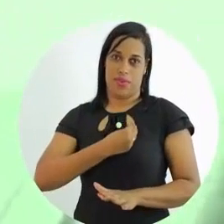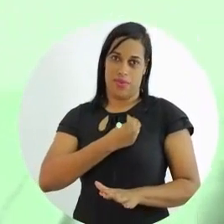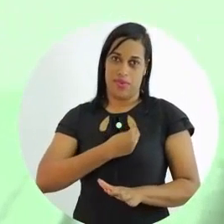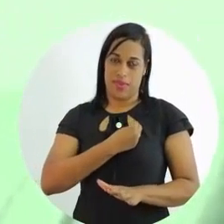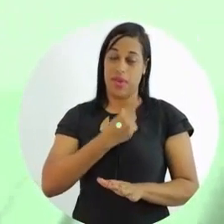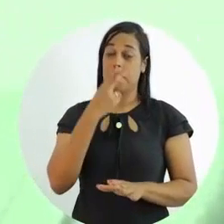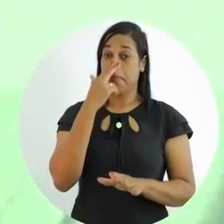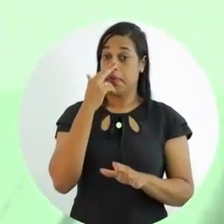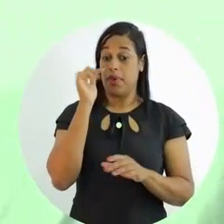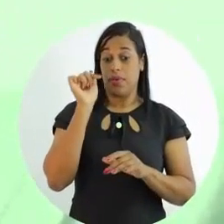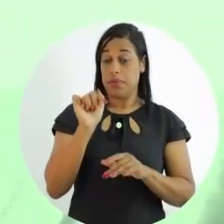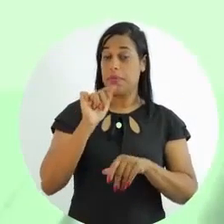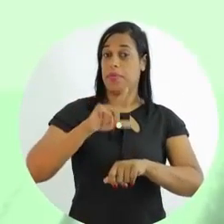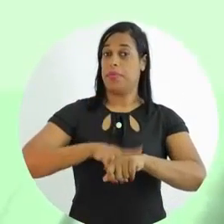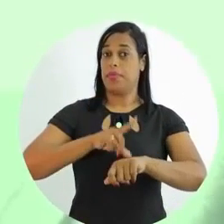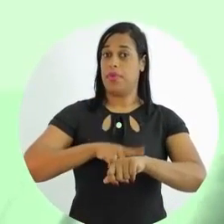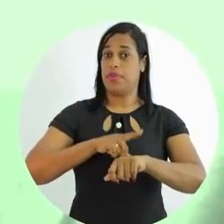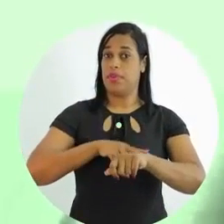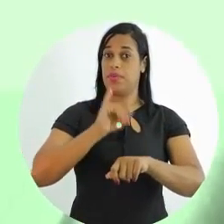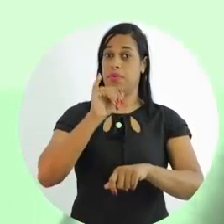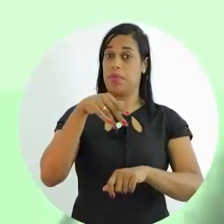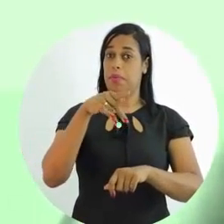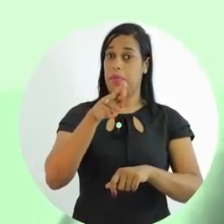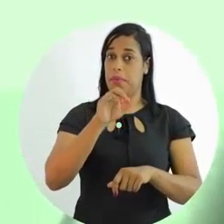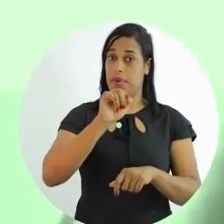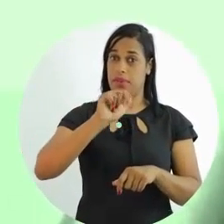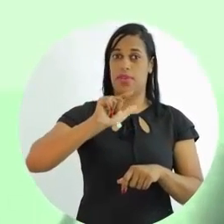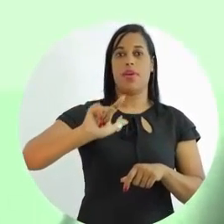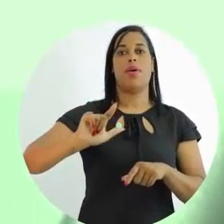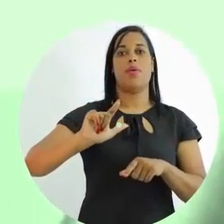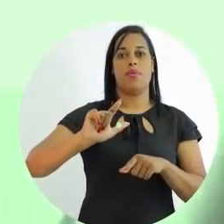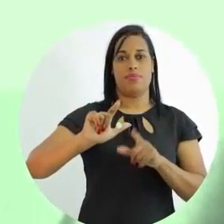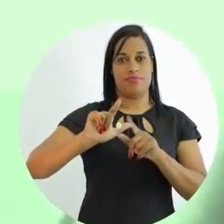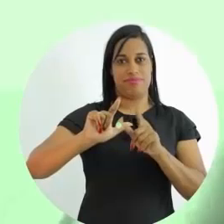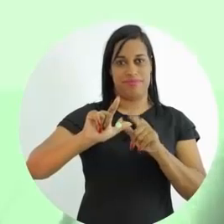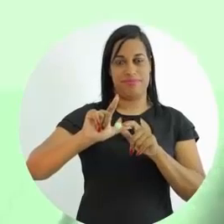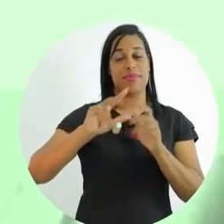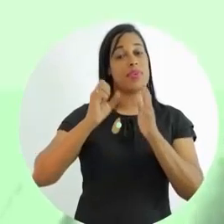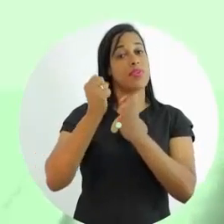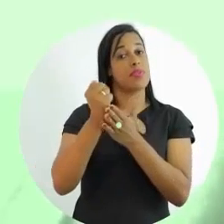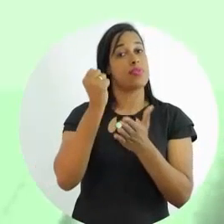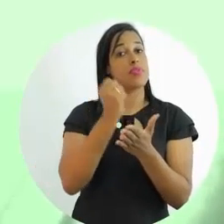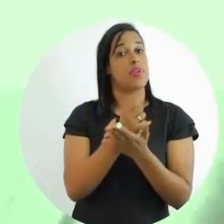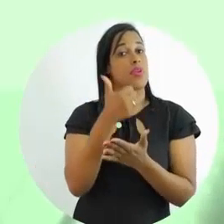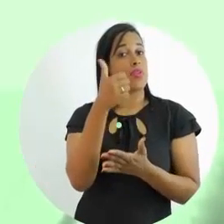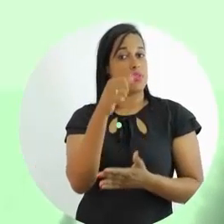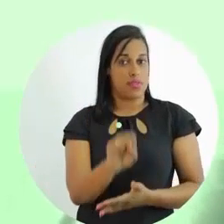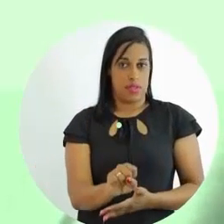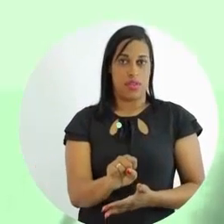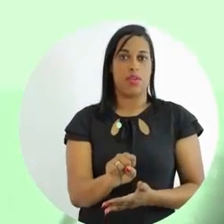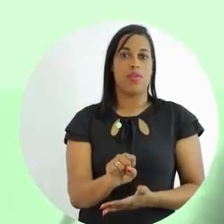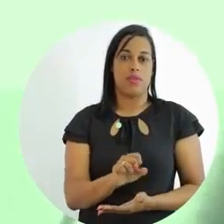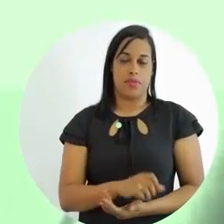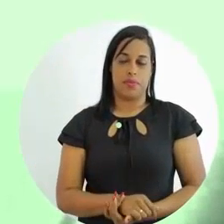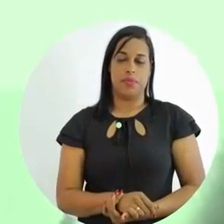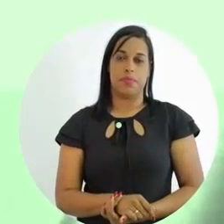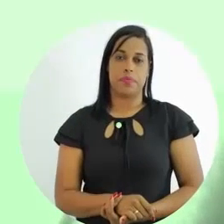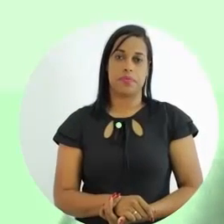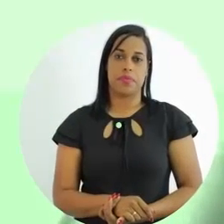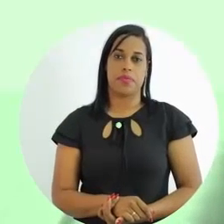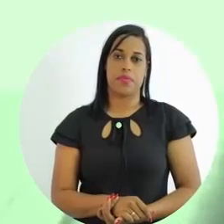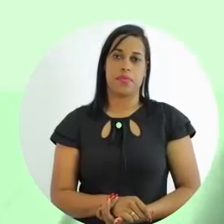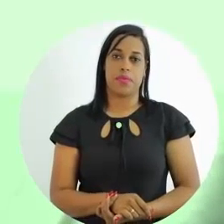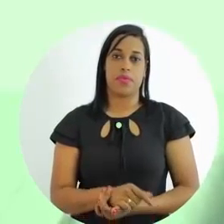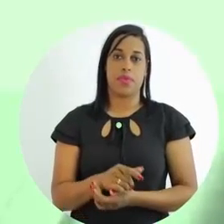período, e mesmo ao período imperial, praticamente no século XIX.